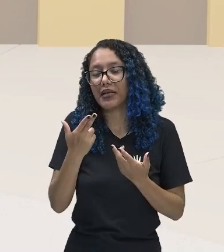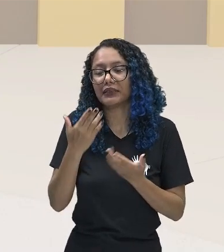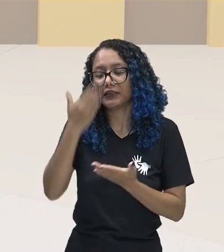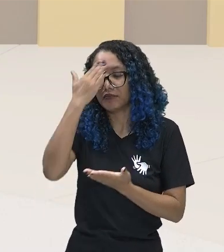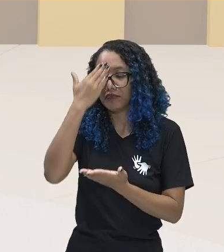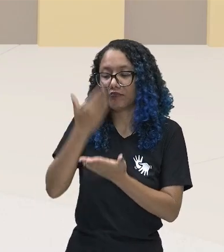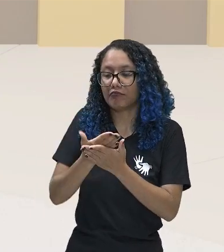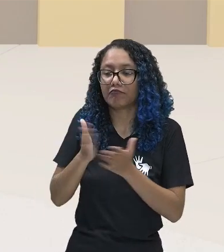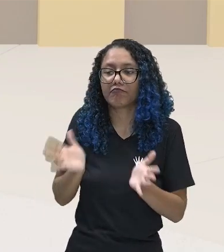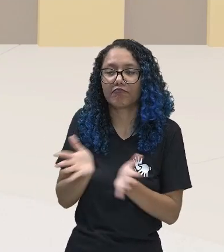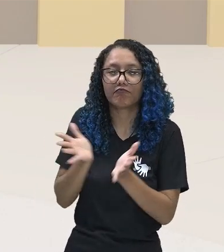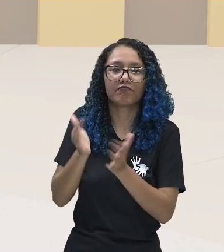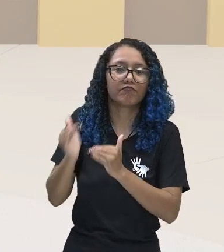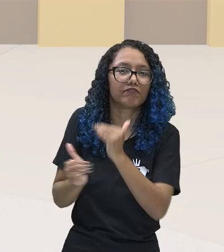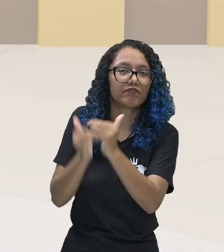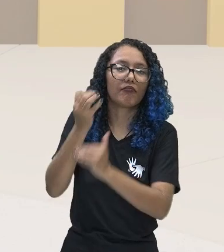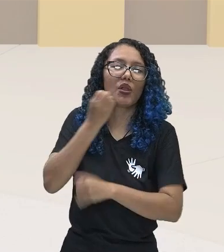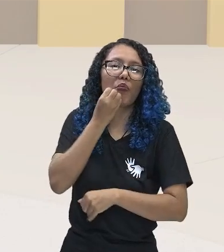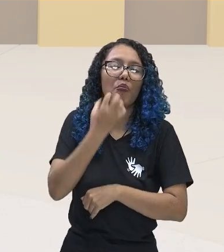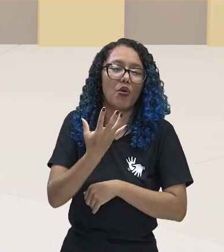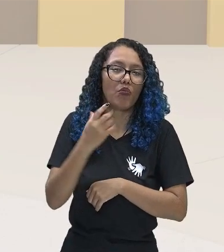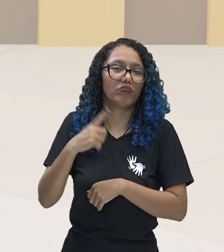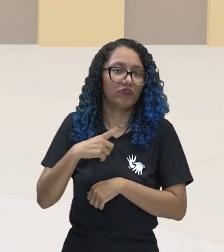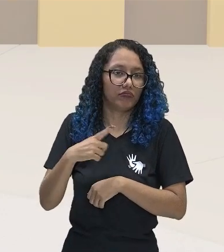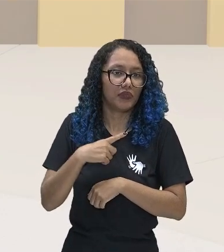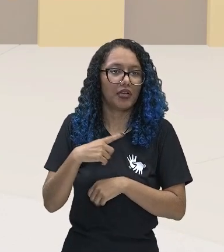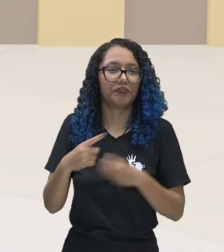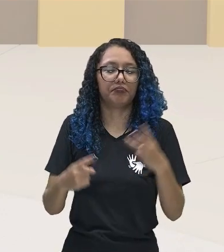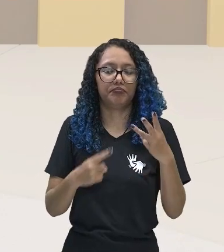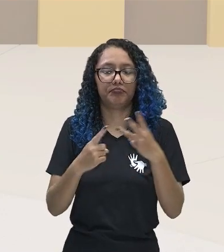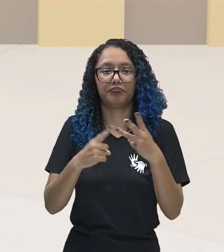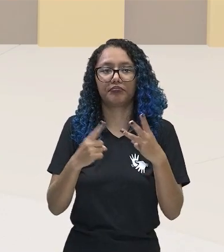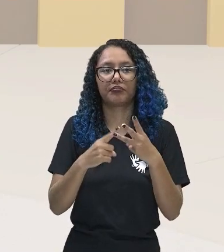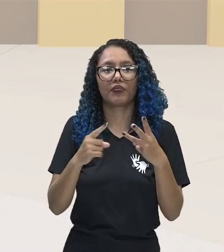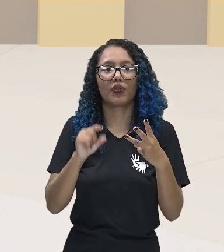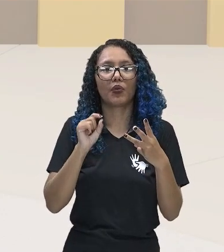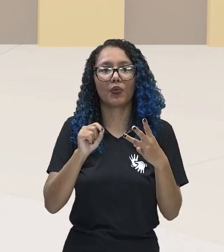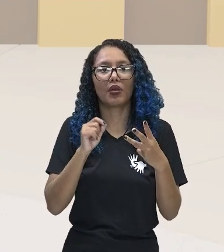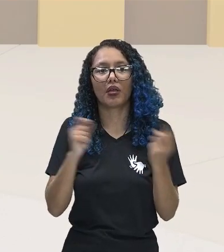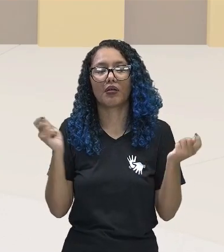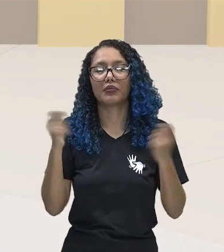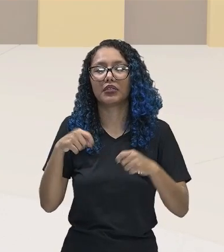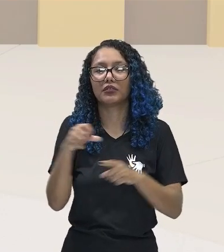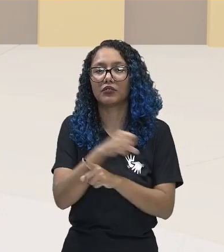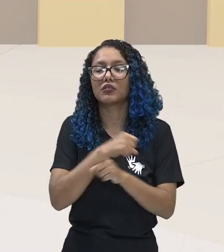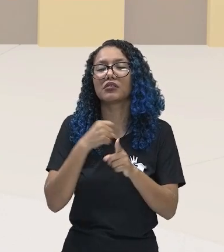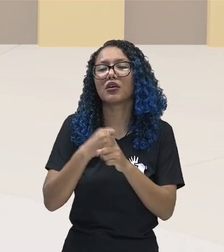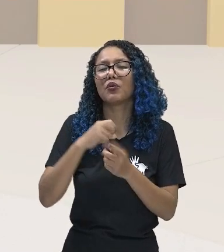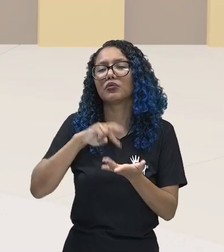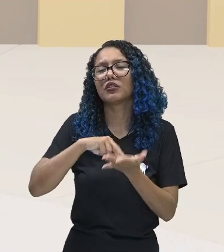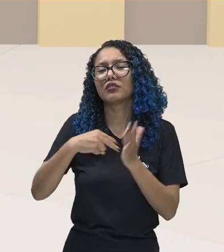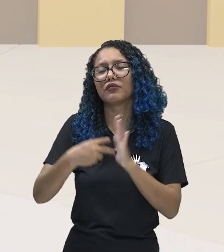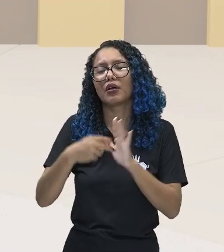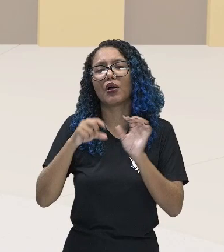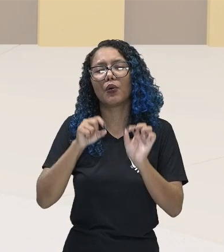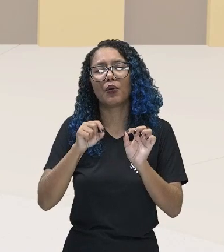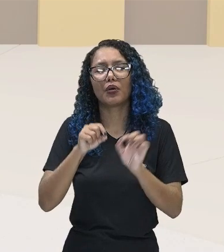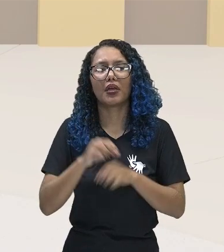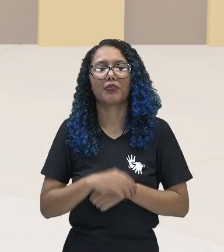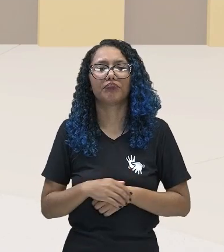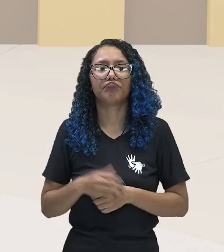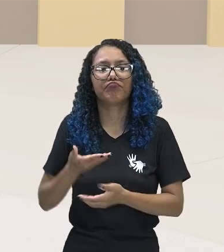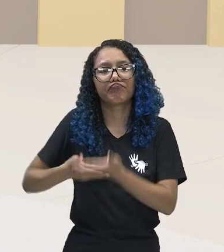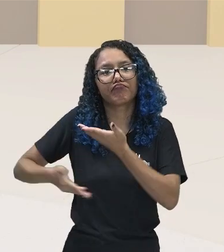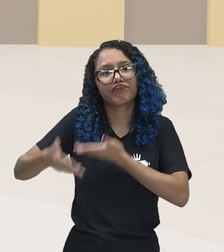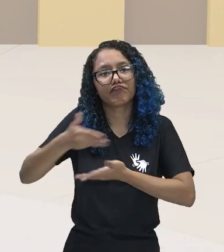estimulada. Temos também a competência social. É a experiência de ser capaz de fazer contatos.